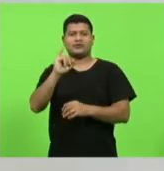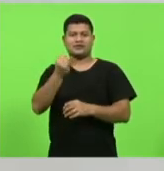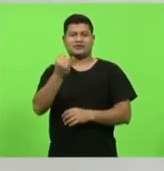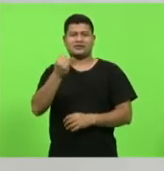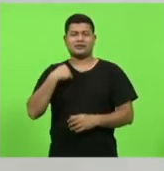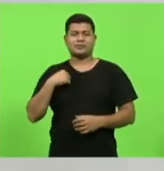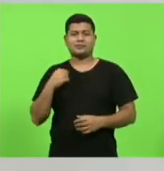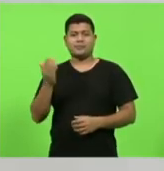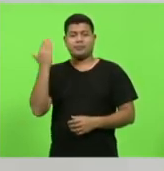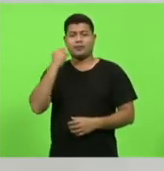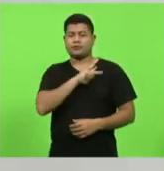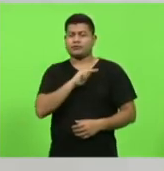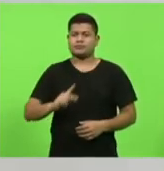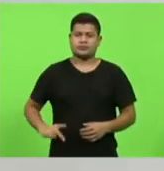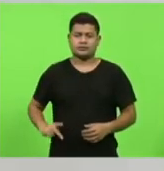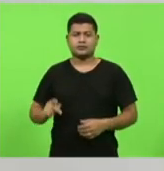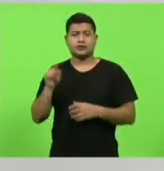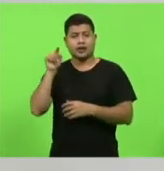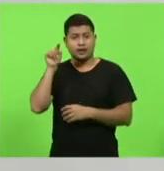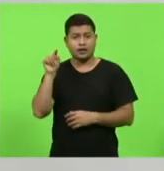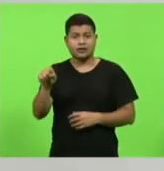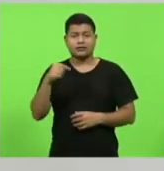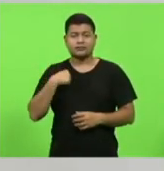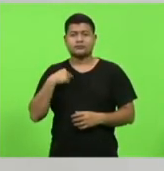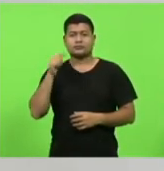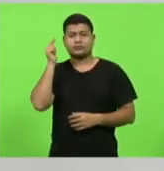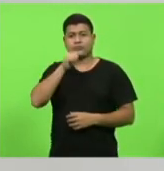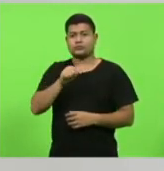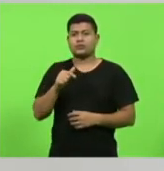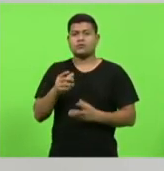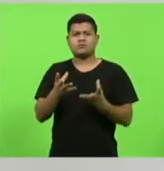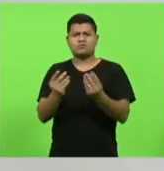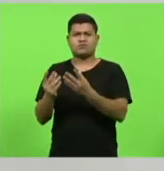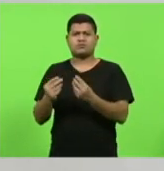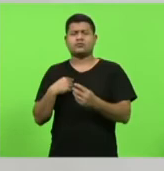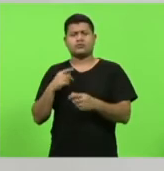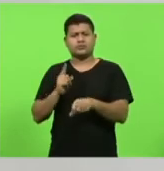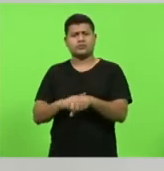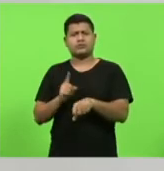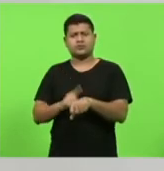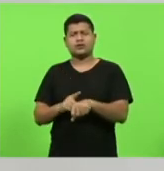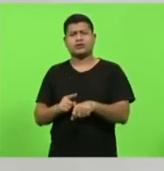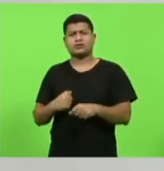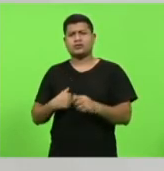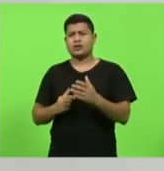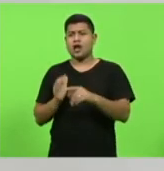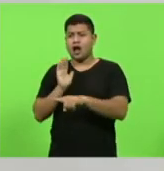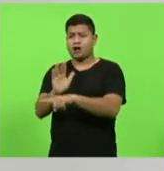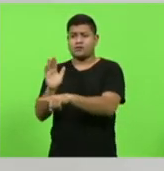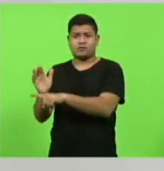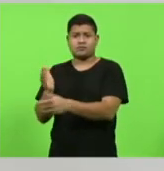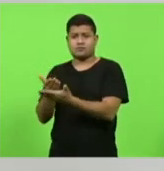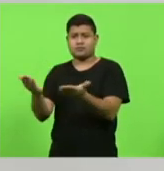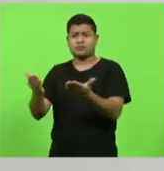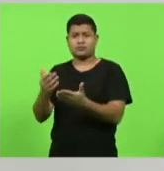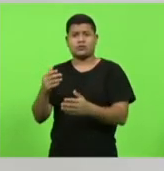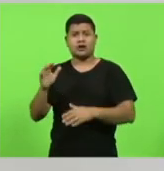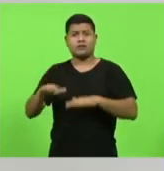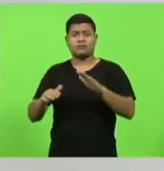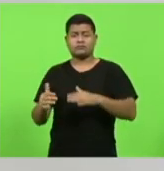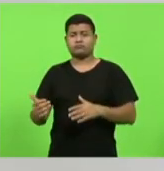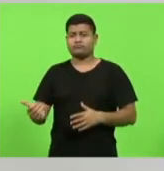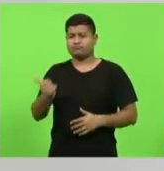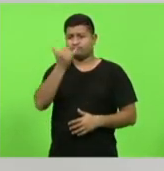presidente dessa associação, eu tive a oportunidade de, em muitos momentos, socorrer pessoas que eram vítimas de acidente. Vi